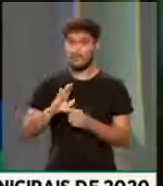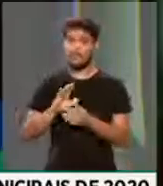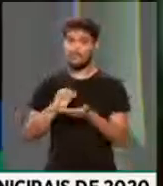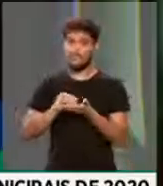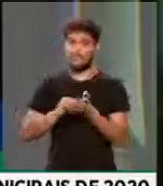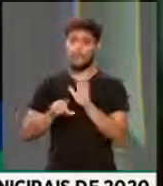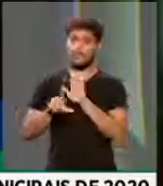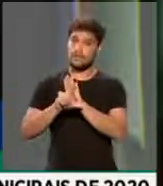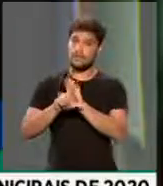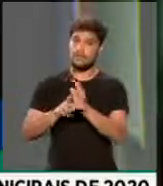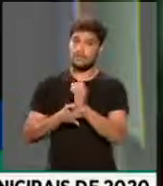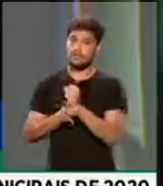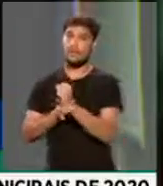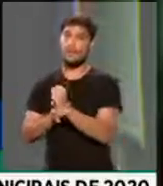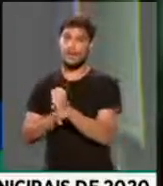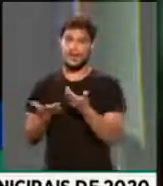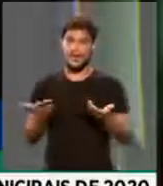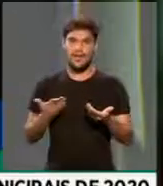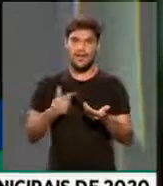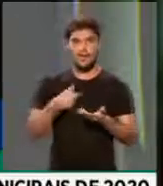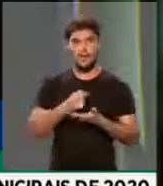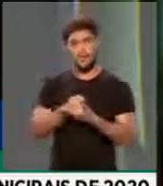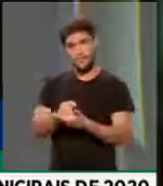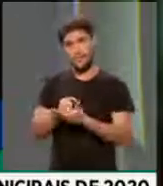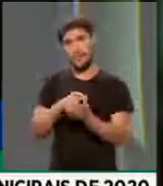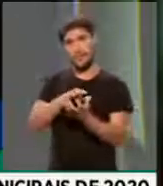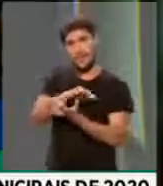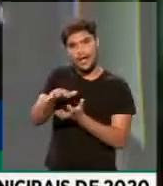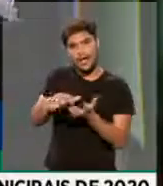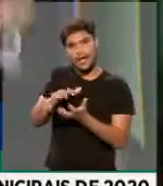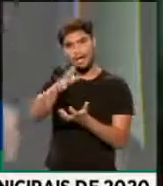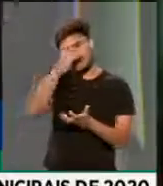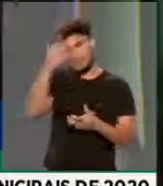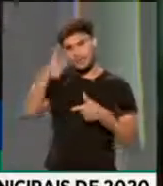desprotegidos. Toda a solidariedade à greve dos entregadores de aplicativos. Muito obrigado, senhor presidente.